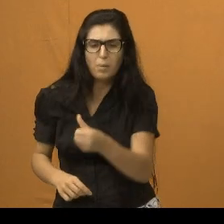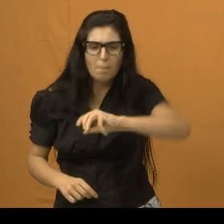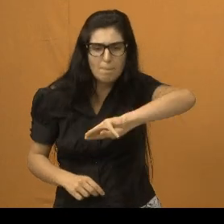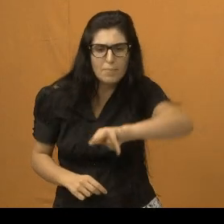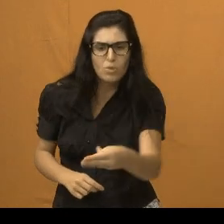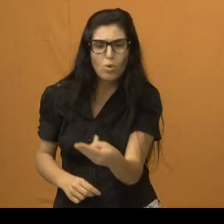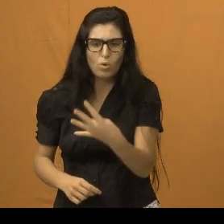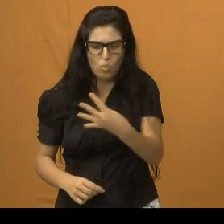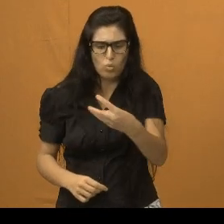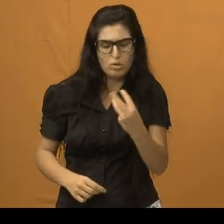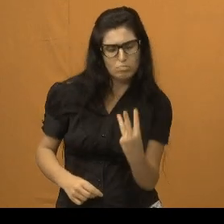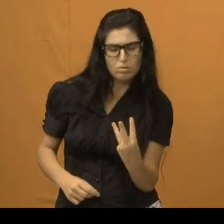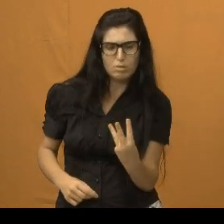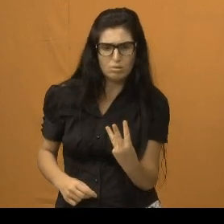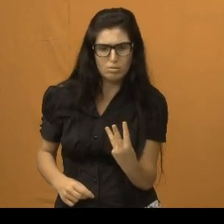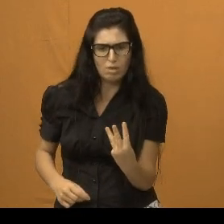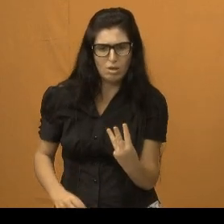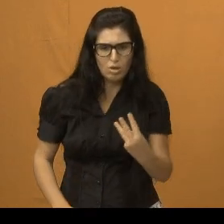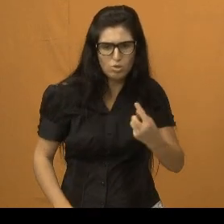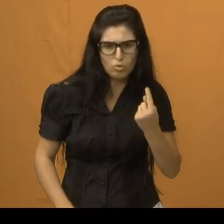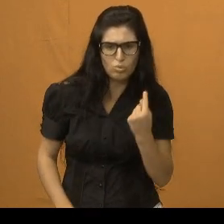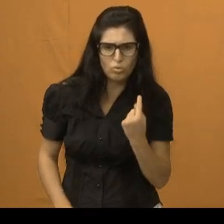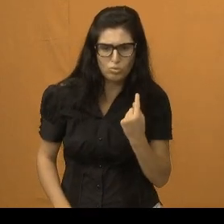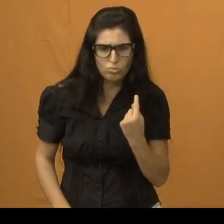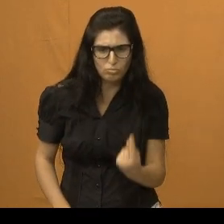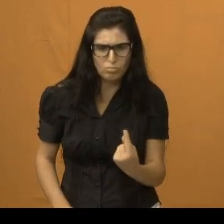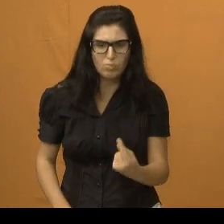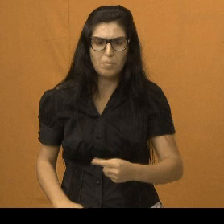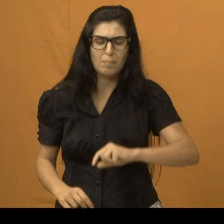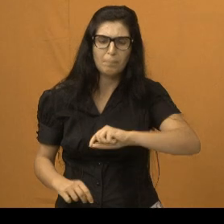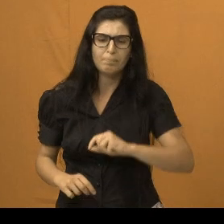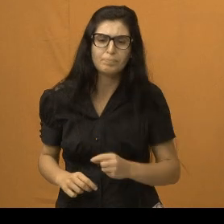96.431.000, e na qual foi realizado